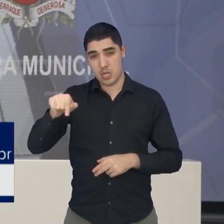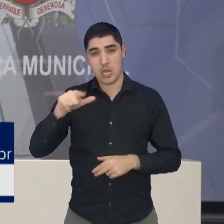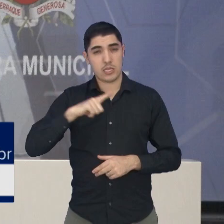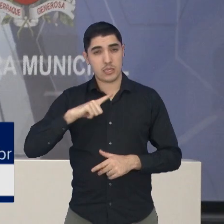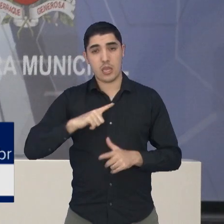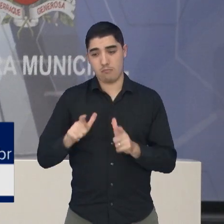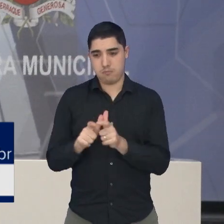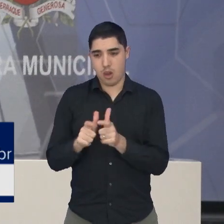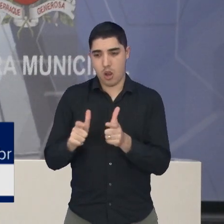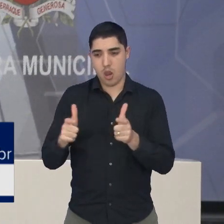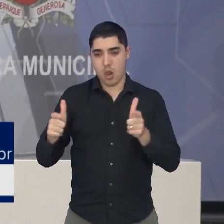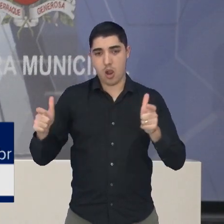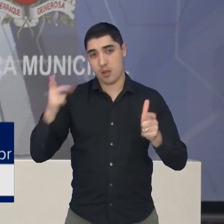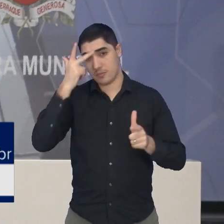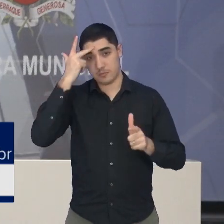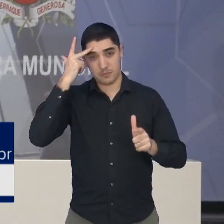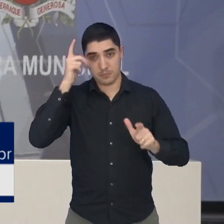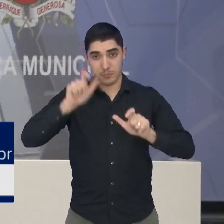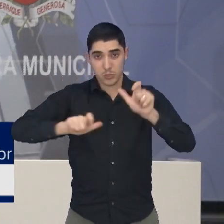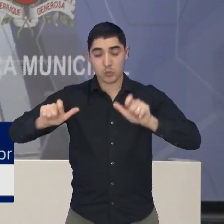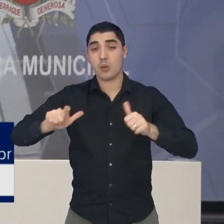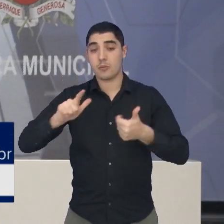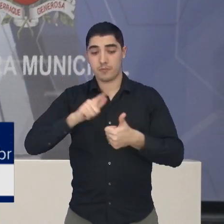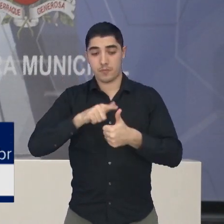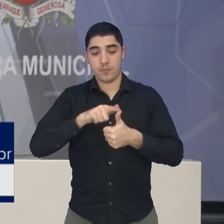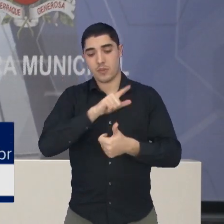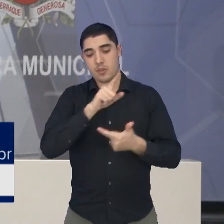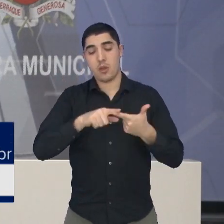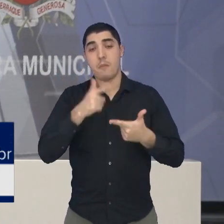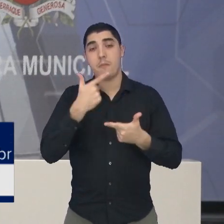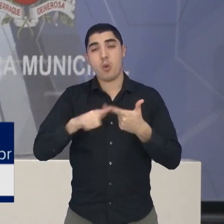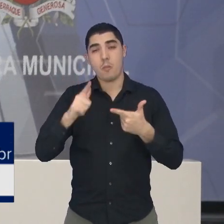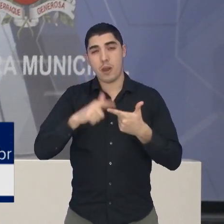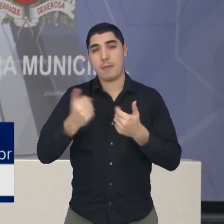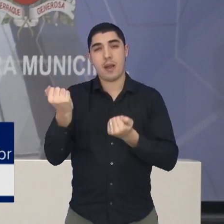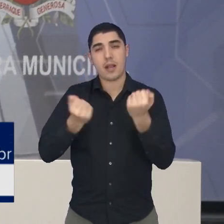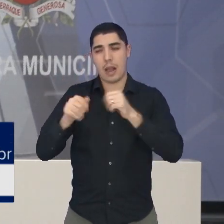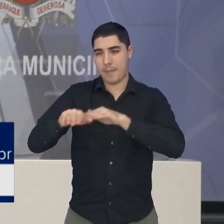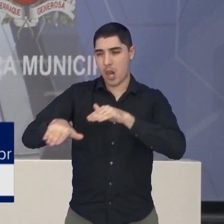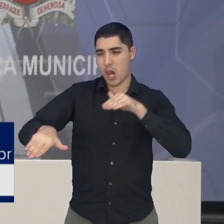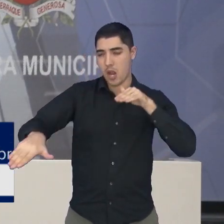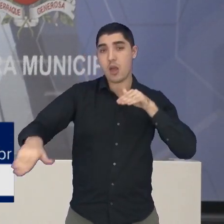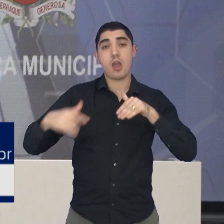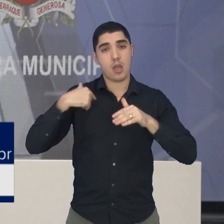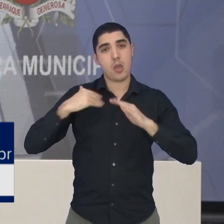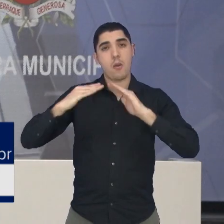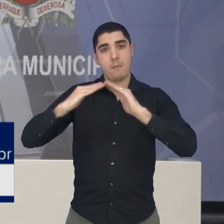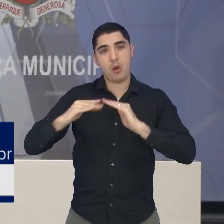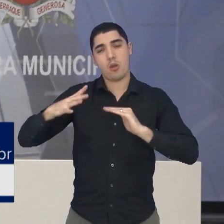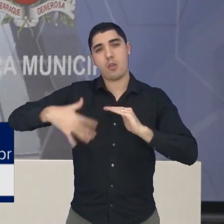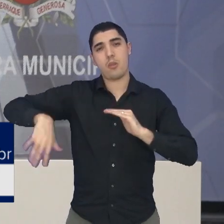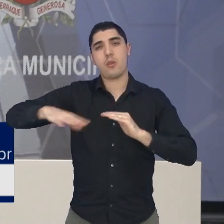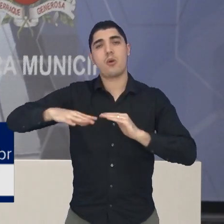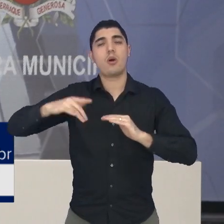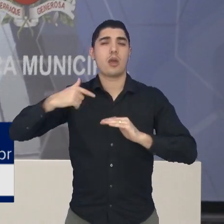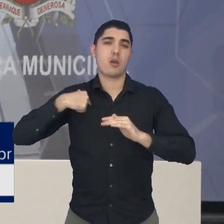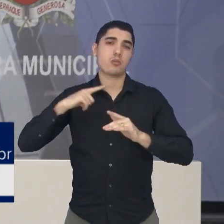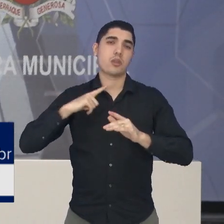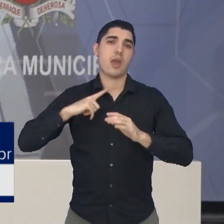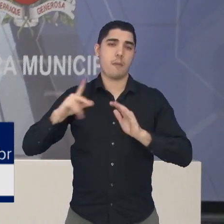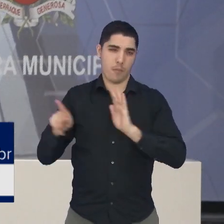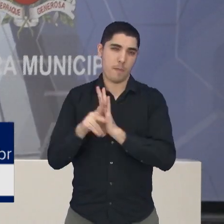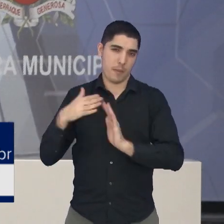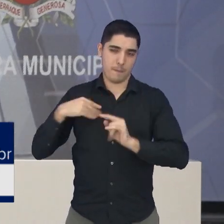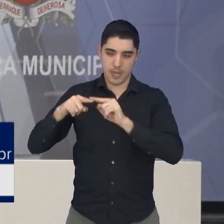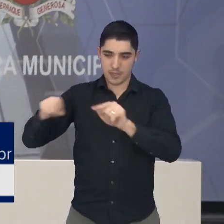da população, problema no trânsito. Eu sou um proprietário lá na Vila Diana, na Rua Santa Clara, tem minha clínica lá.